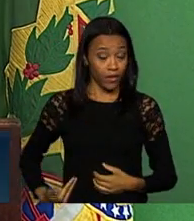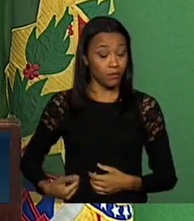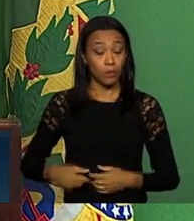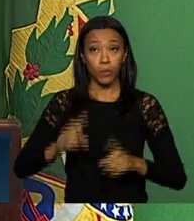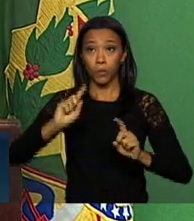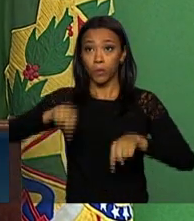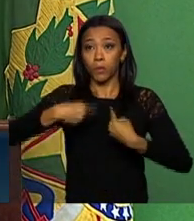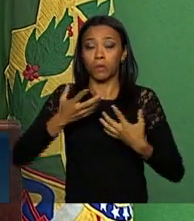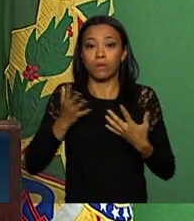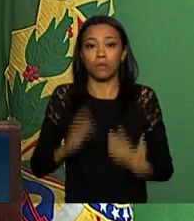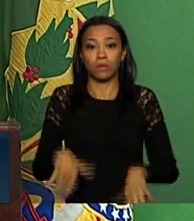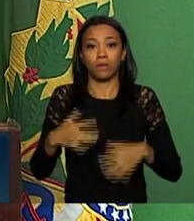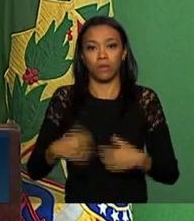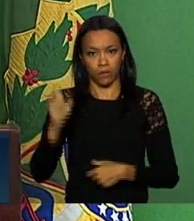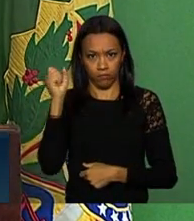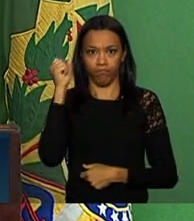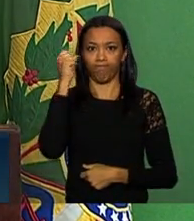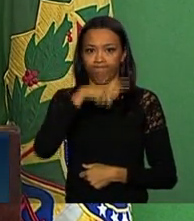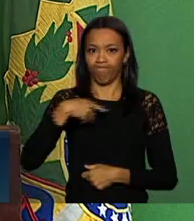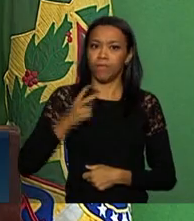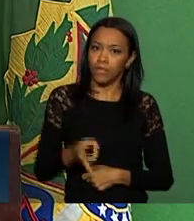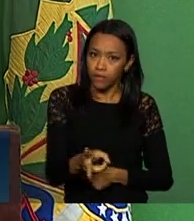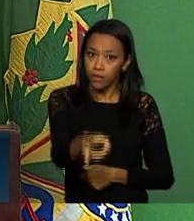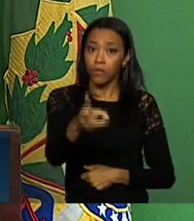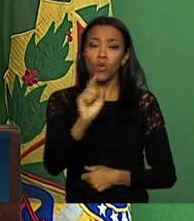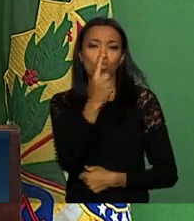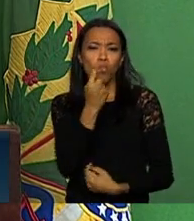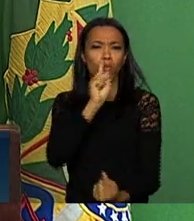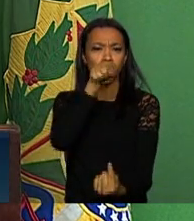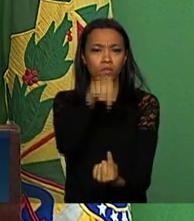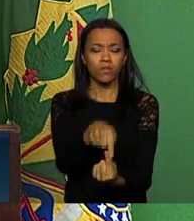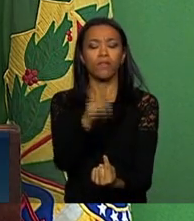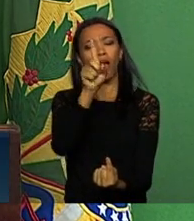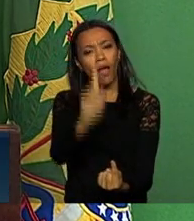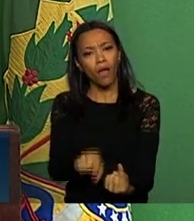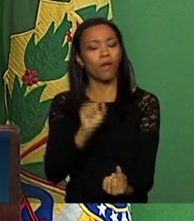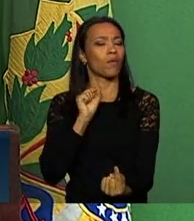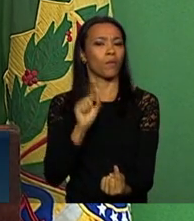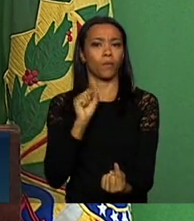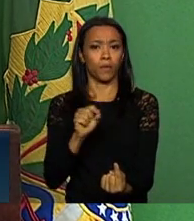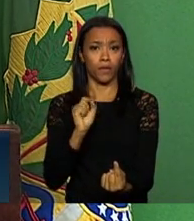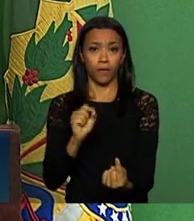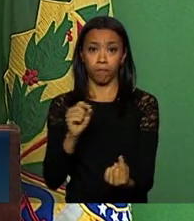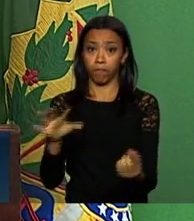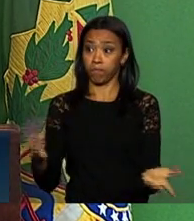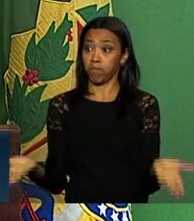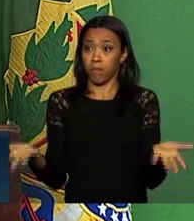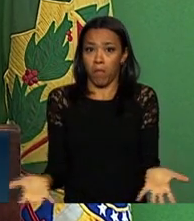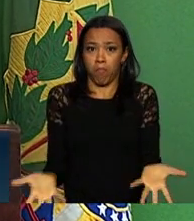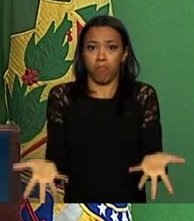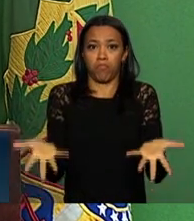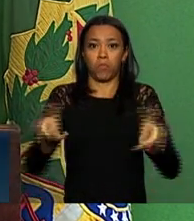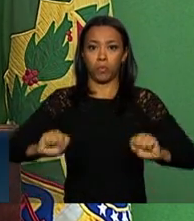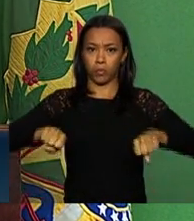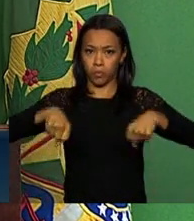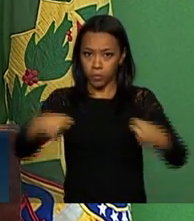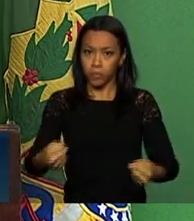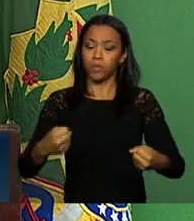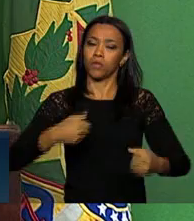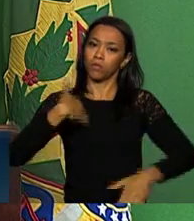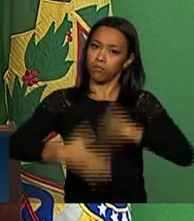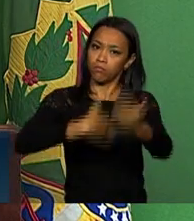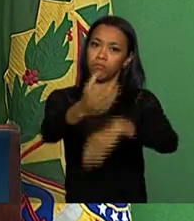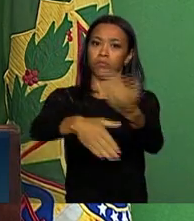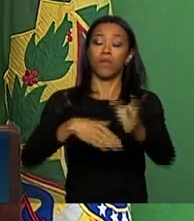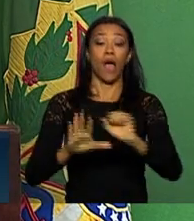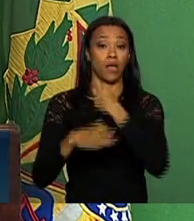um dos seus objetivos é elevar como nós vimos a competitividade do país garantindo